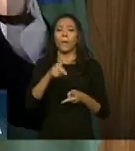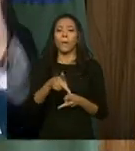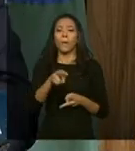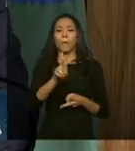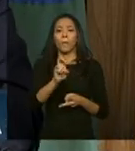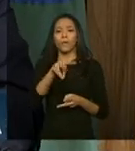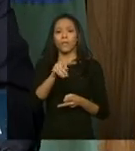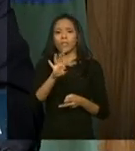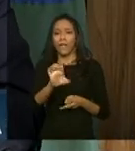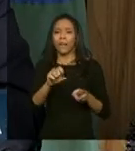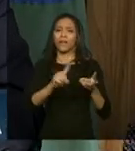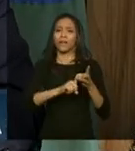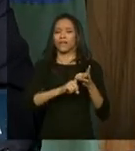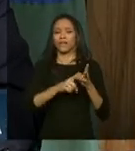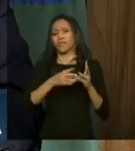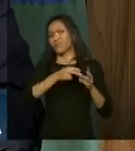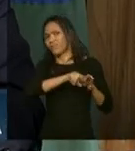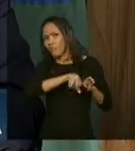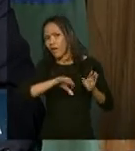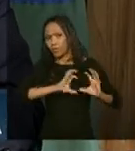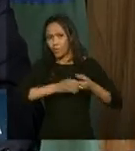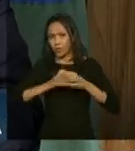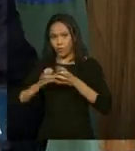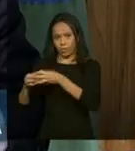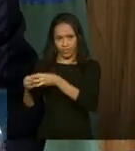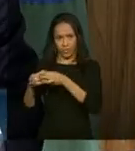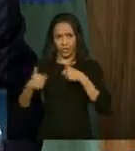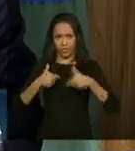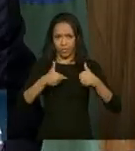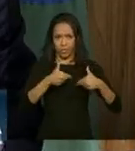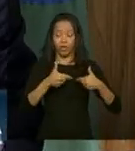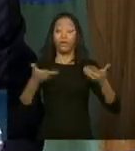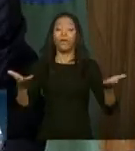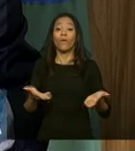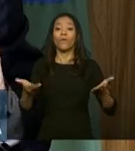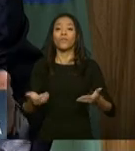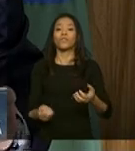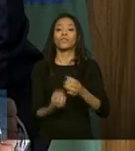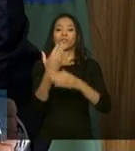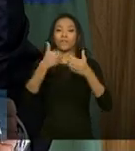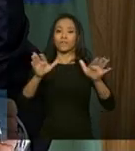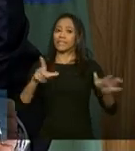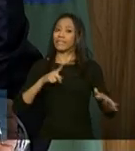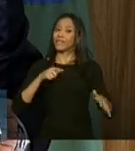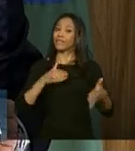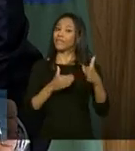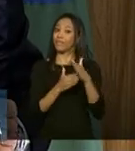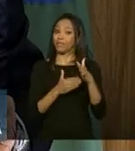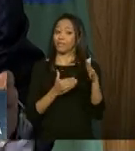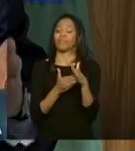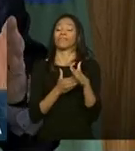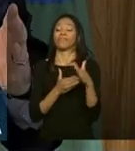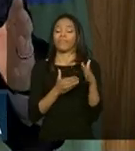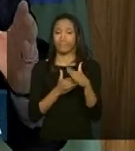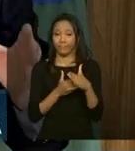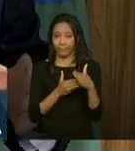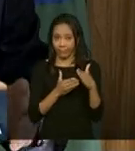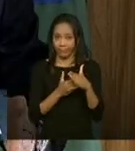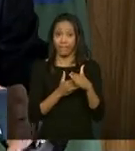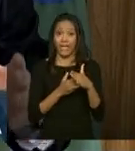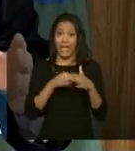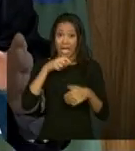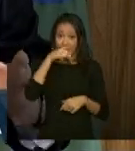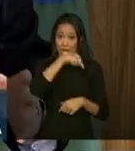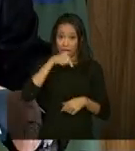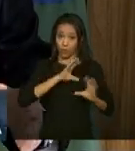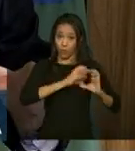enfim, é uma grande agenda. São esses grupos de trabalho, nós estamos instalando hoje, agora tem prazo. O prazo é, esses grupos de